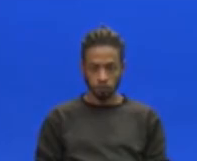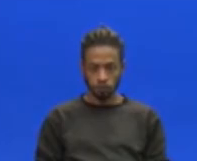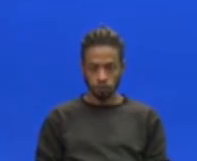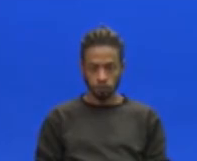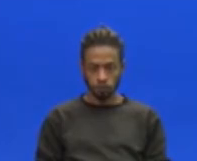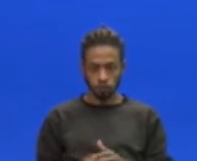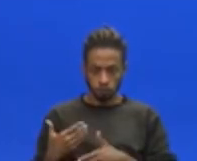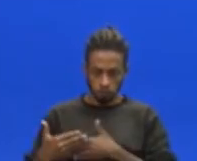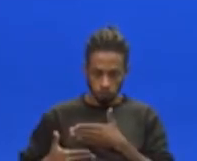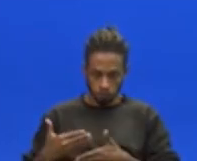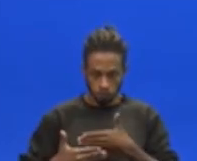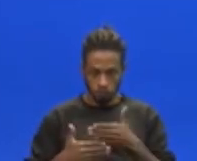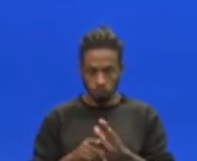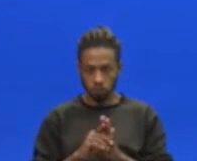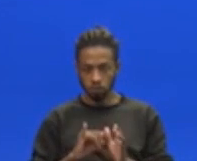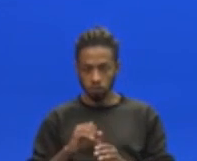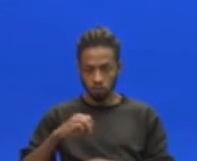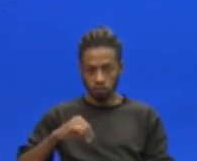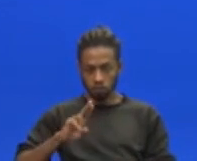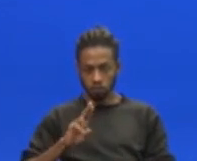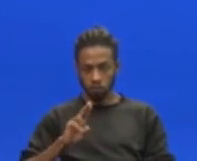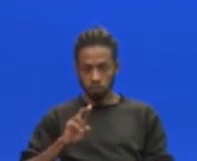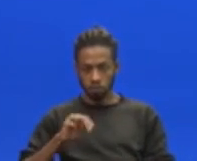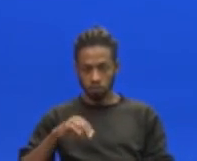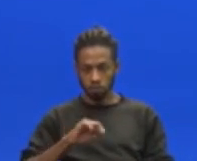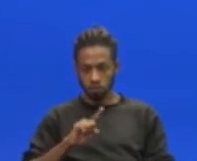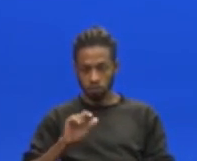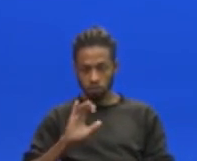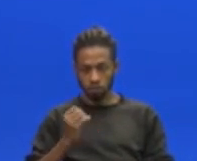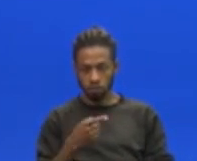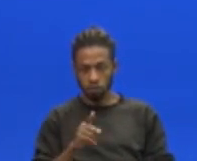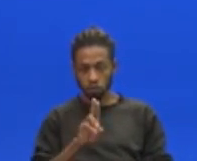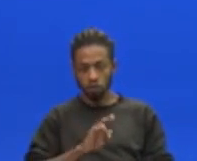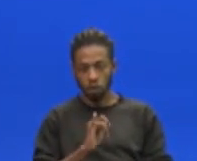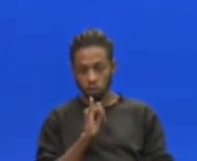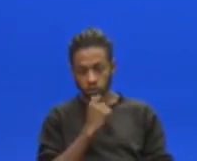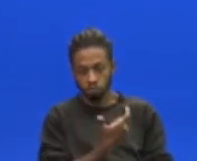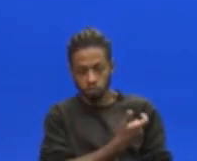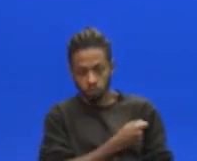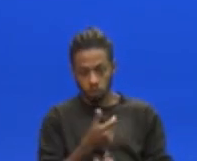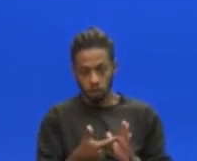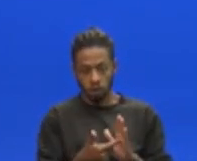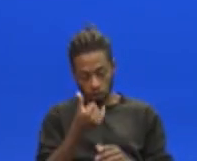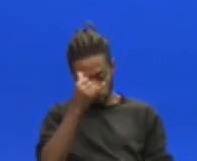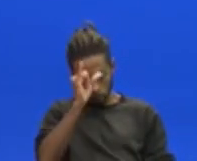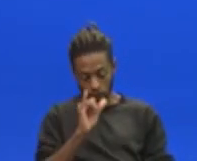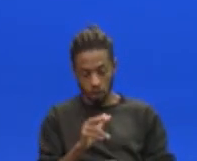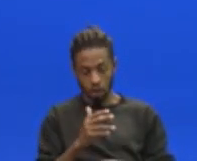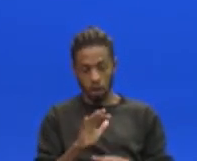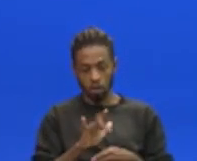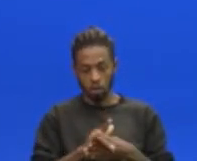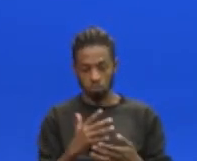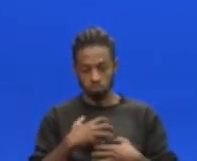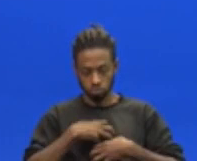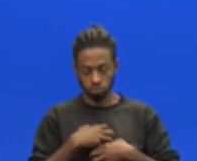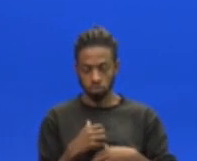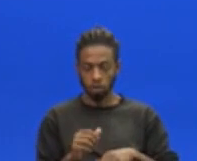Um processo de imunização, como por exemplo a utilização da vacina do sarampo, pode ser entendido como